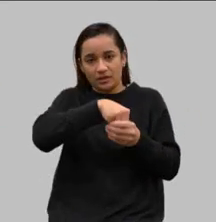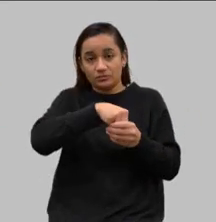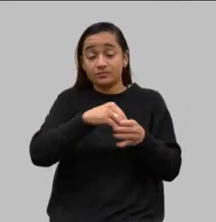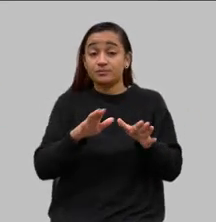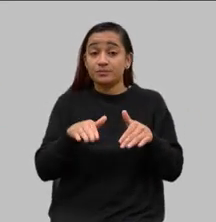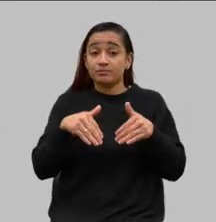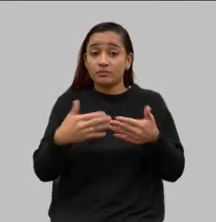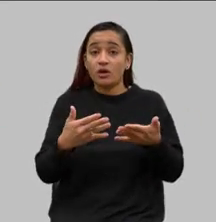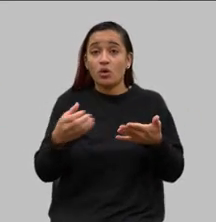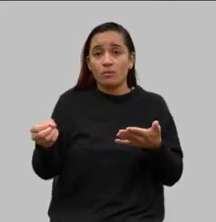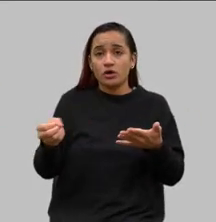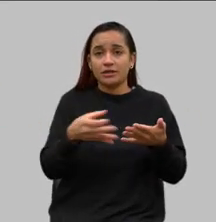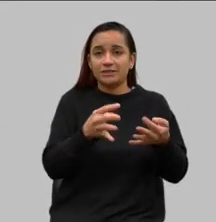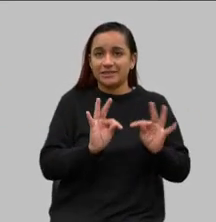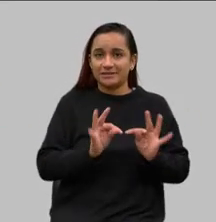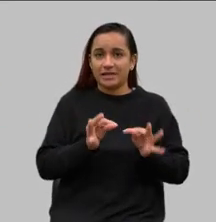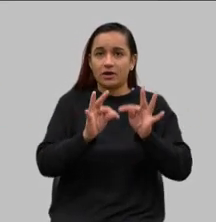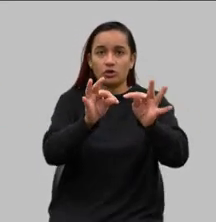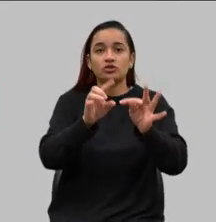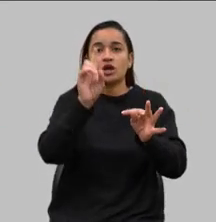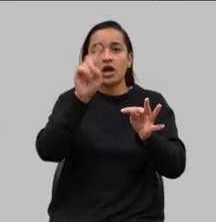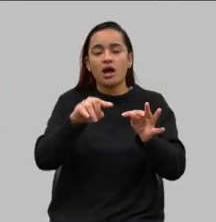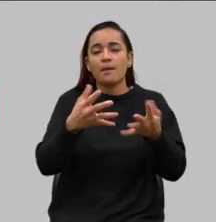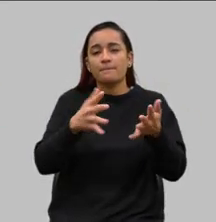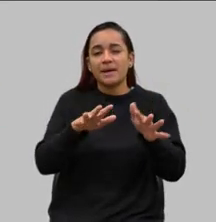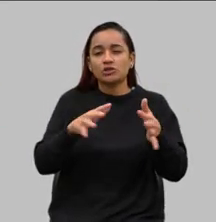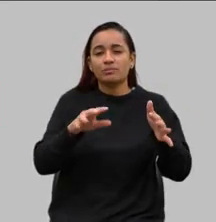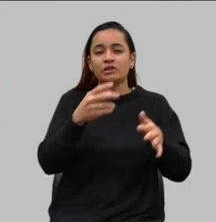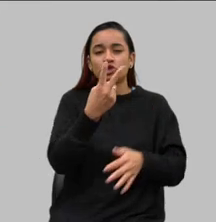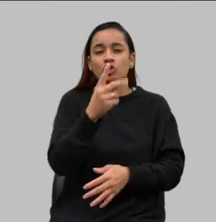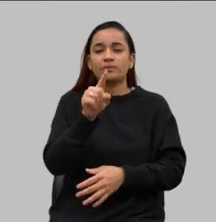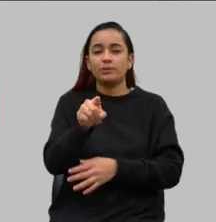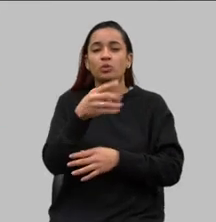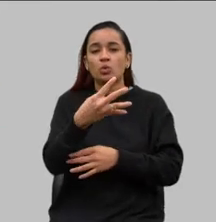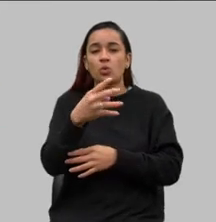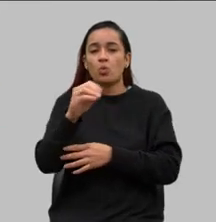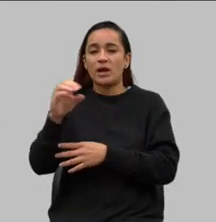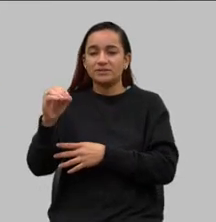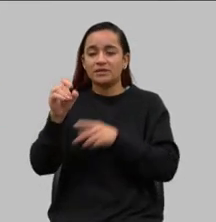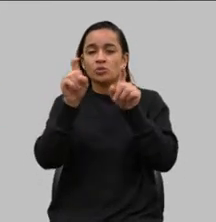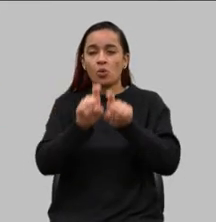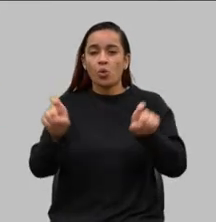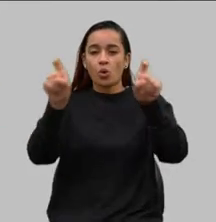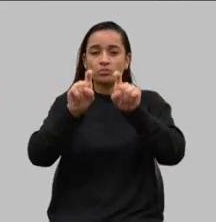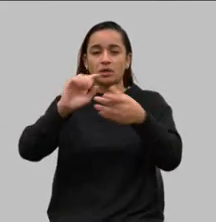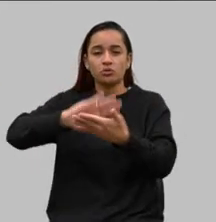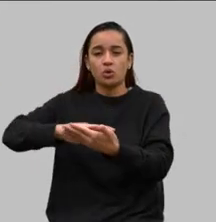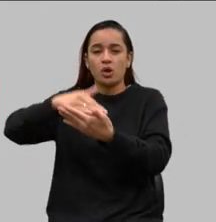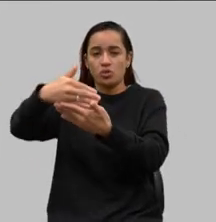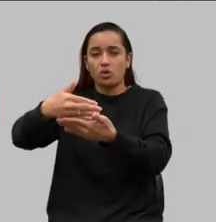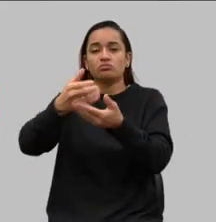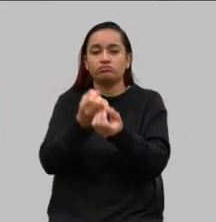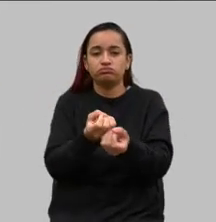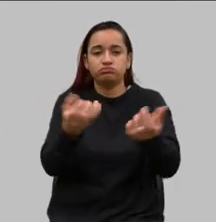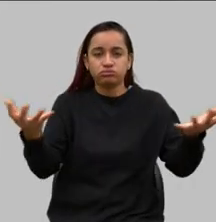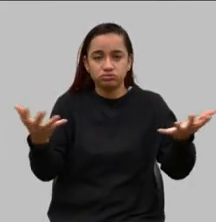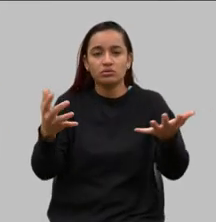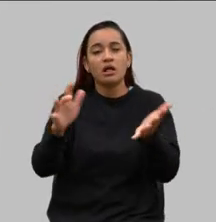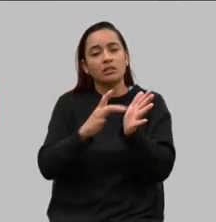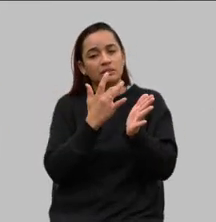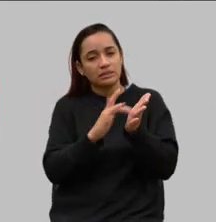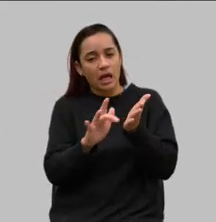foram aproximadamente 2400 computadores monitores e notebooks distribuídos eh tablets e